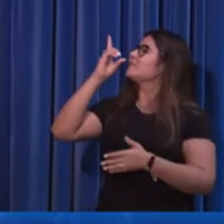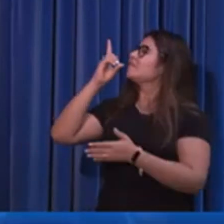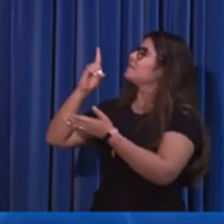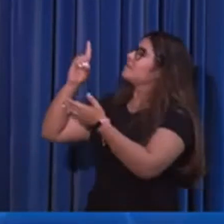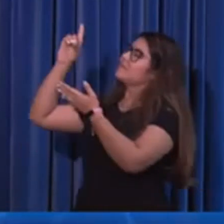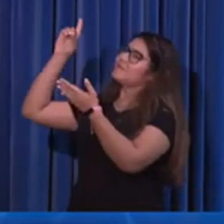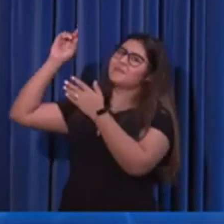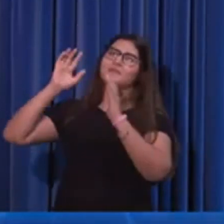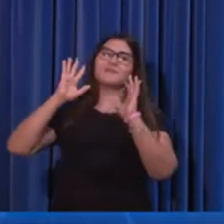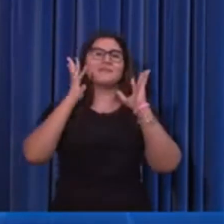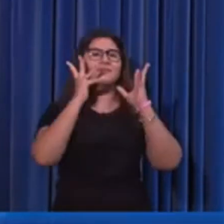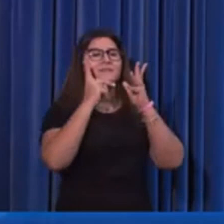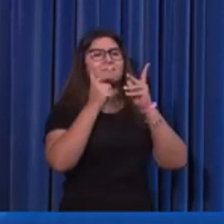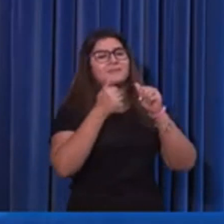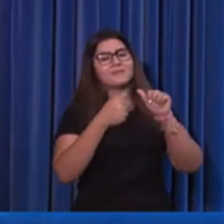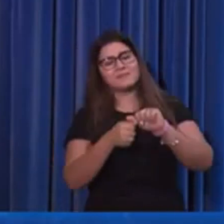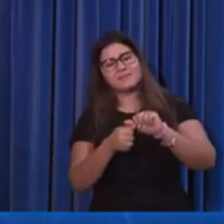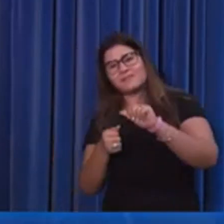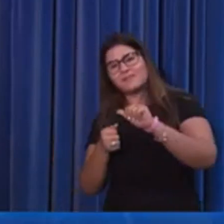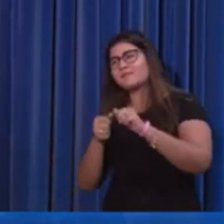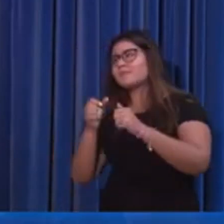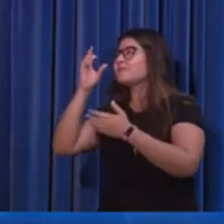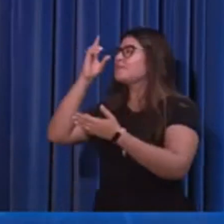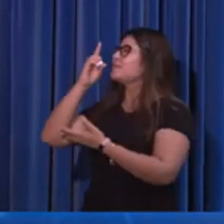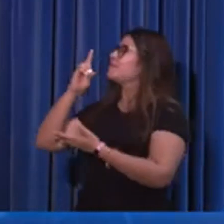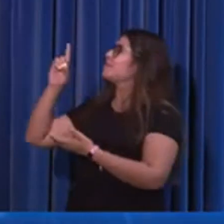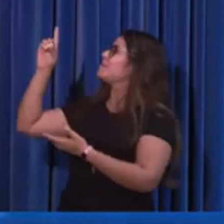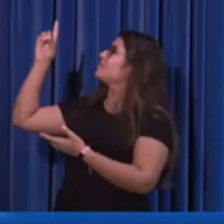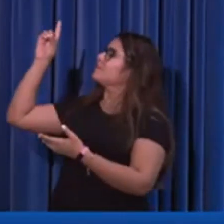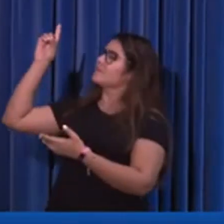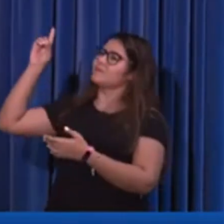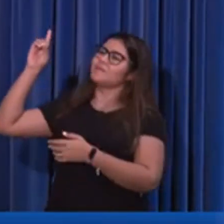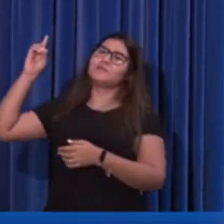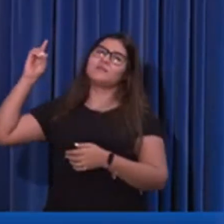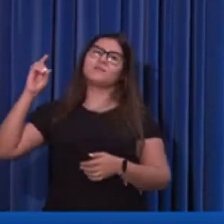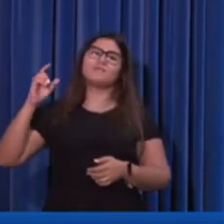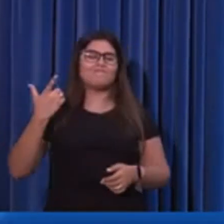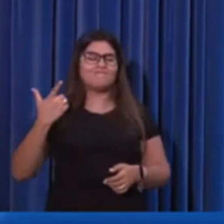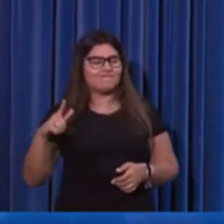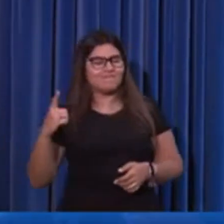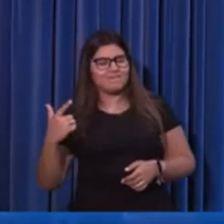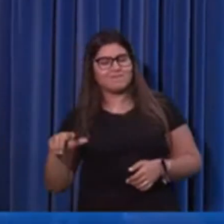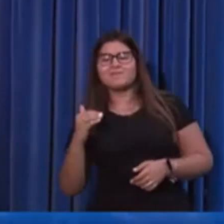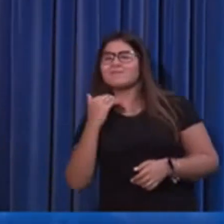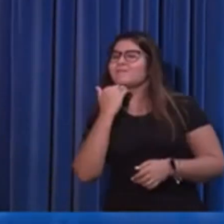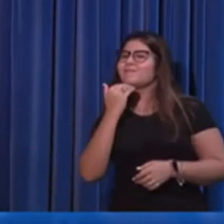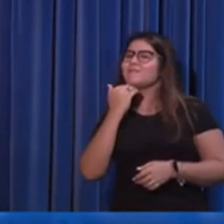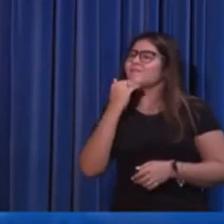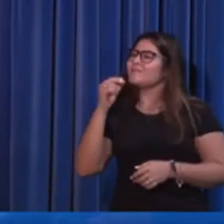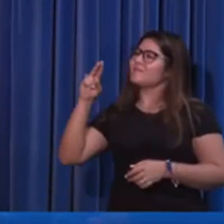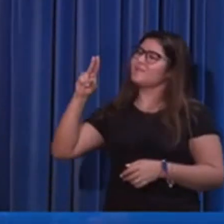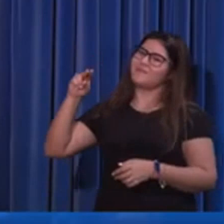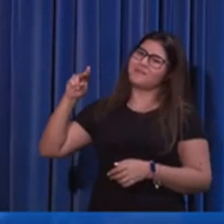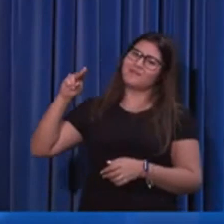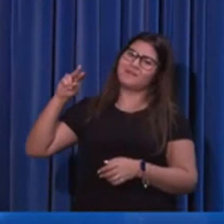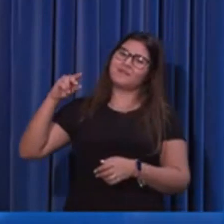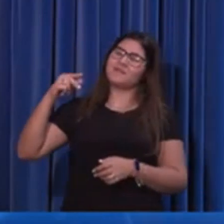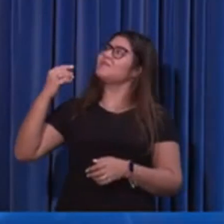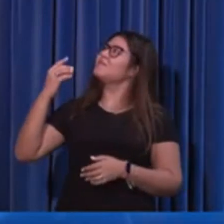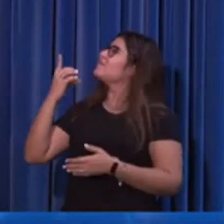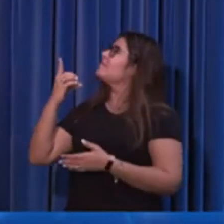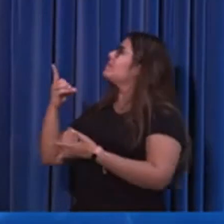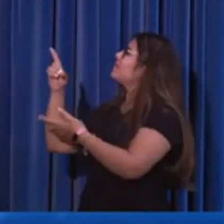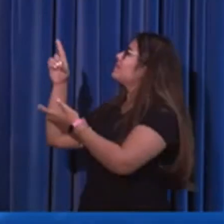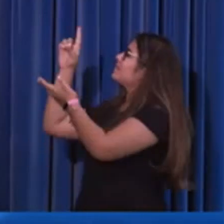tu, maravilhas fazes tu, não há outro igual a